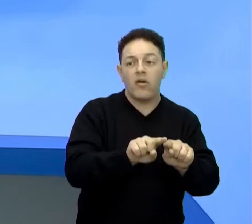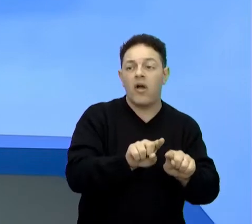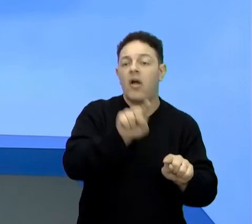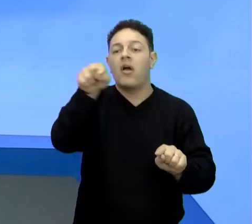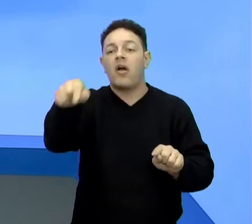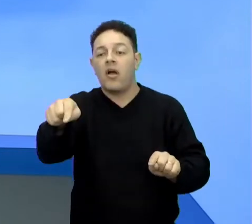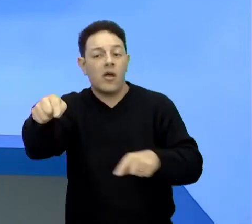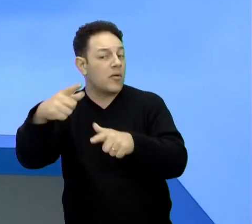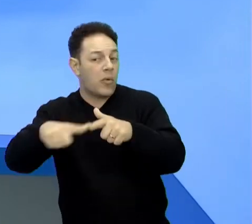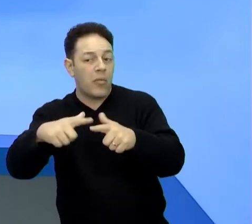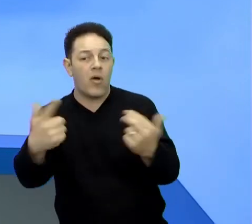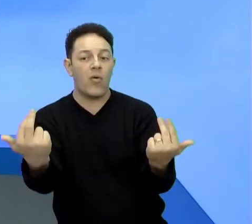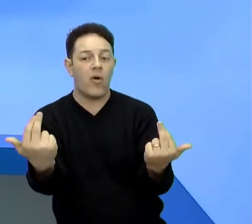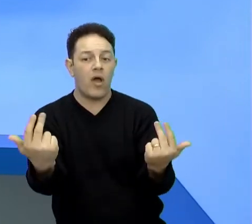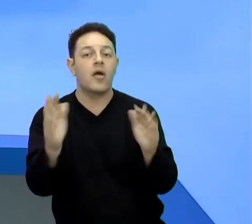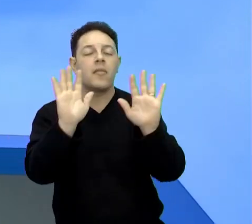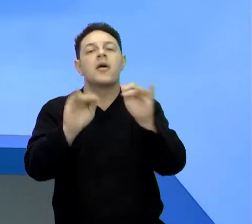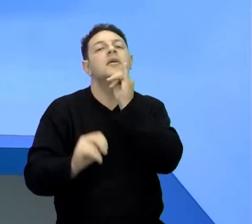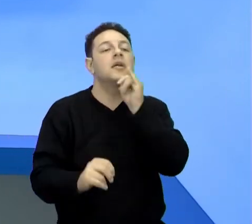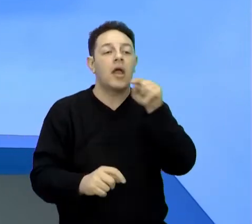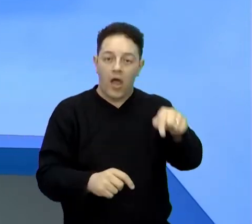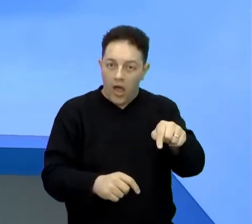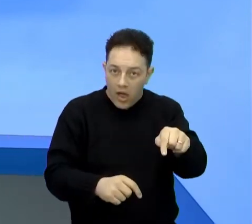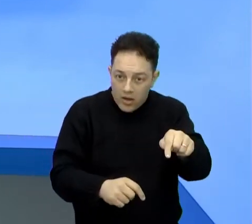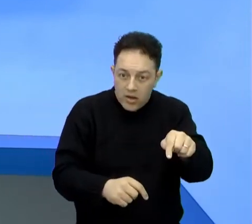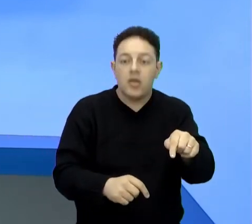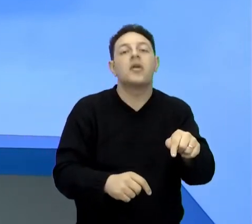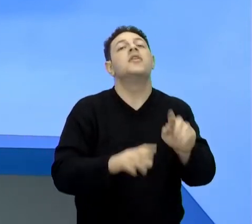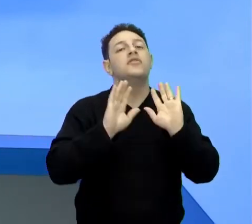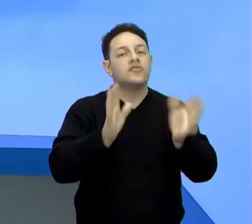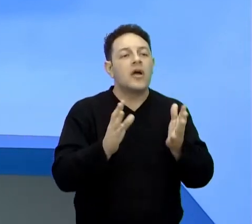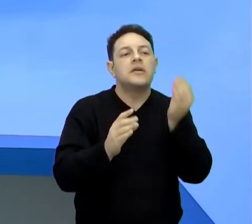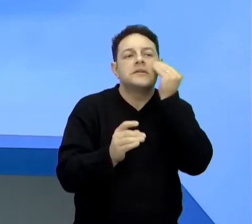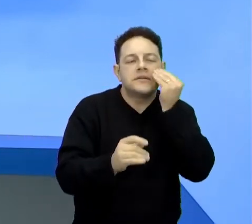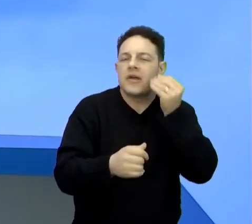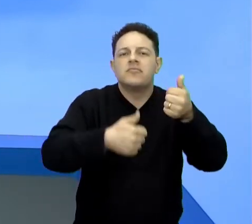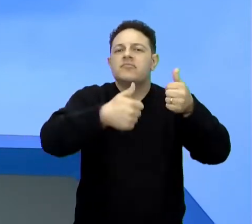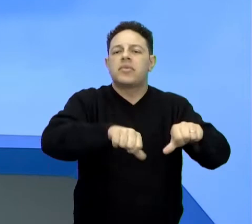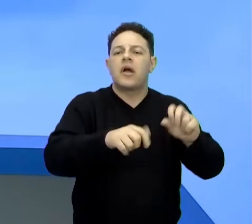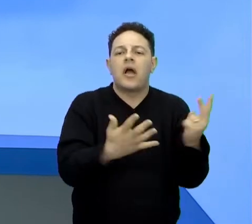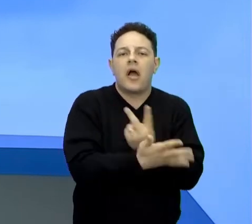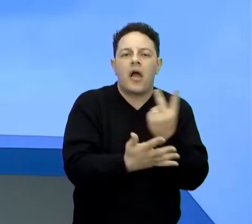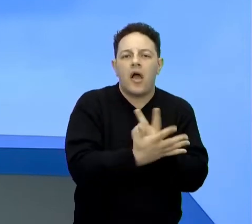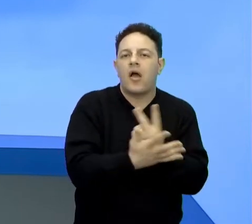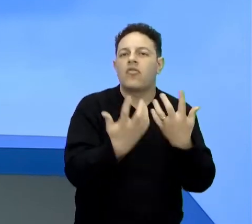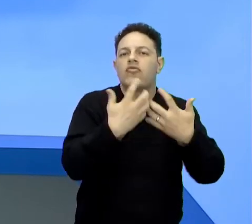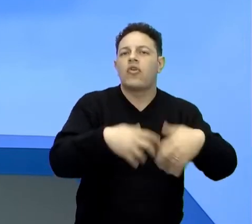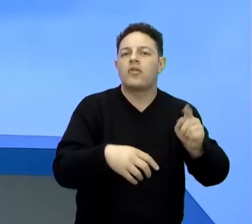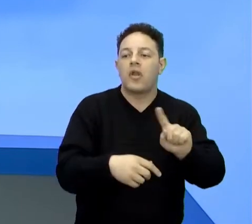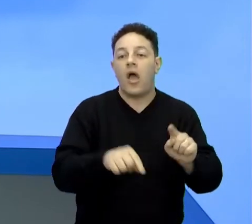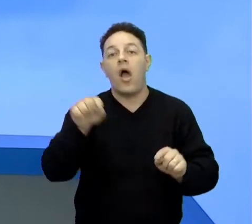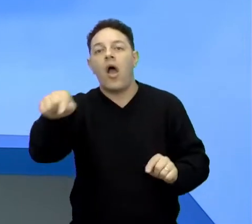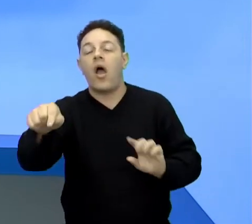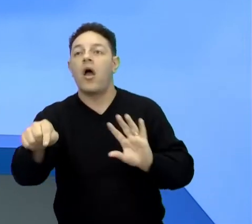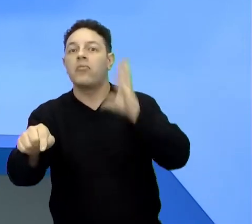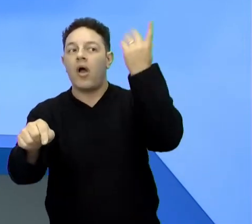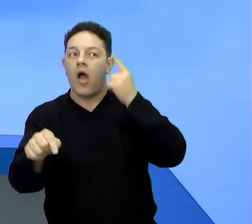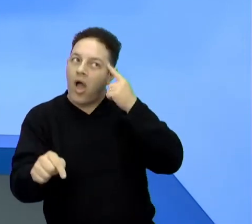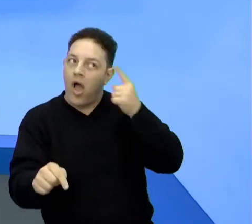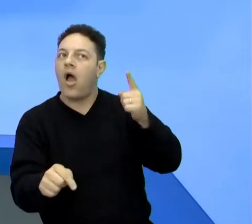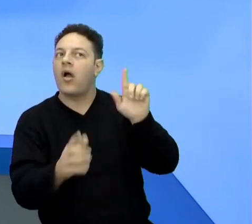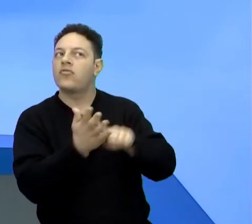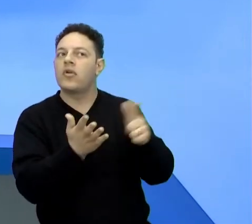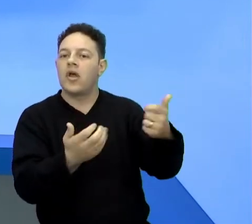lugar tentou-se uma solução e não funcionou. Se você tentar aqui, vai dar errado. Então, vamos tentar novos caminhos a partir daquele exemplo apresentado no jornalismo